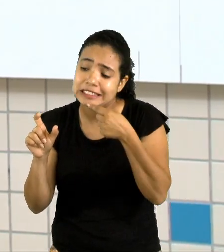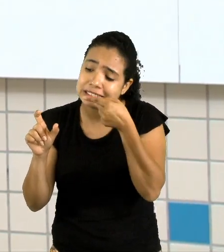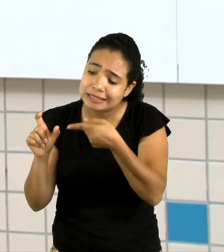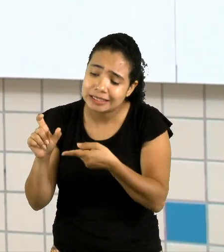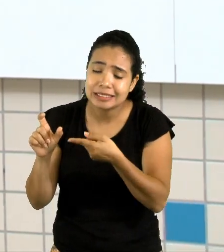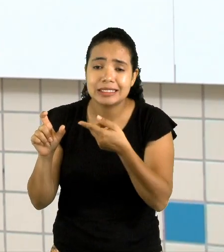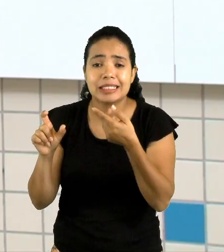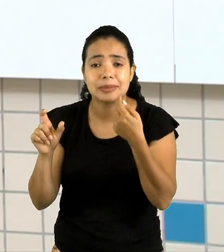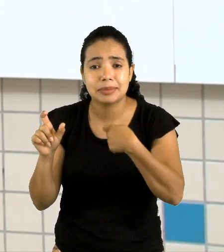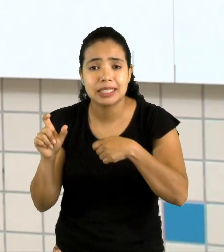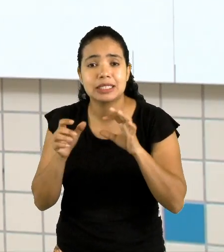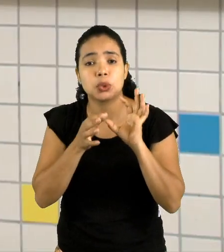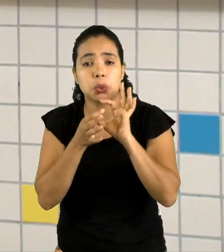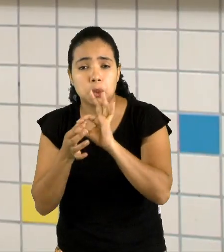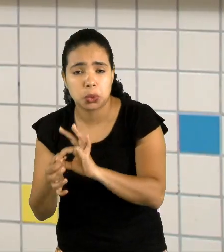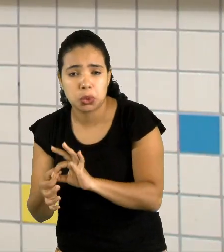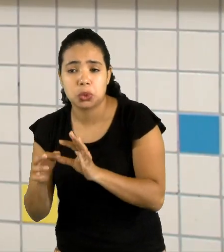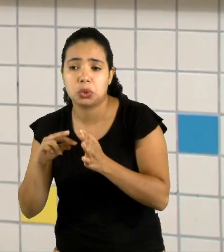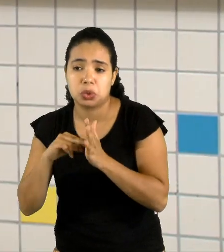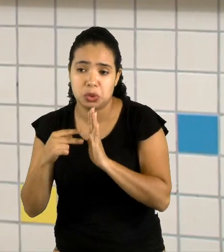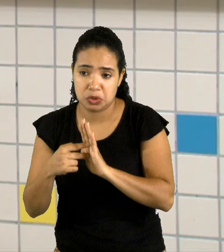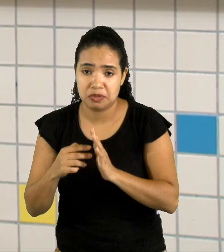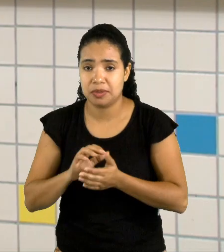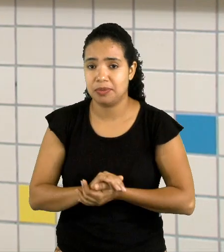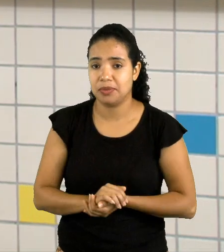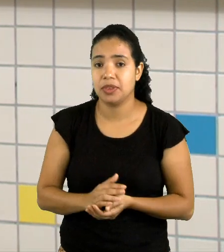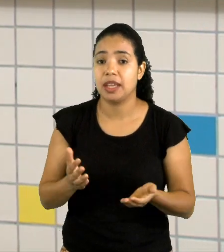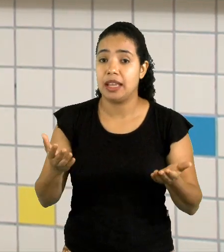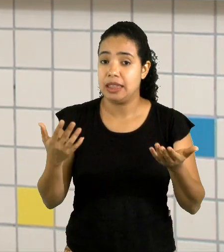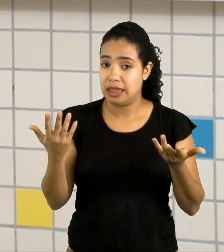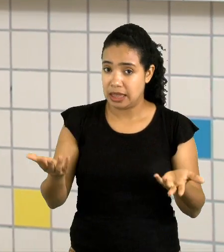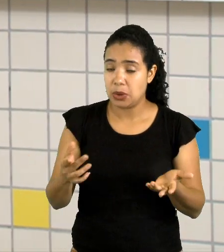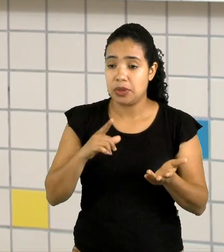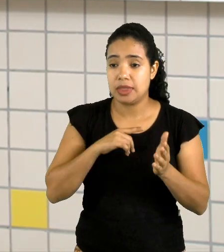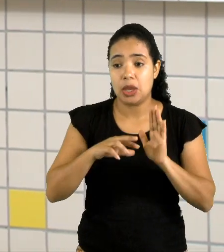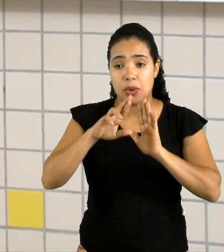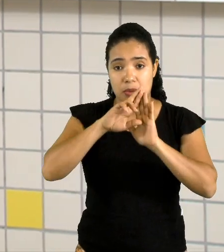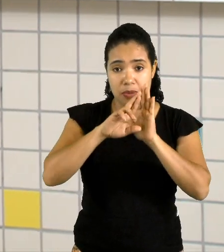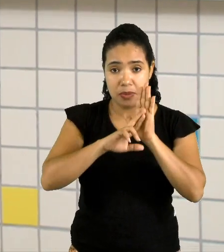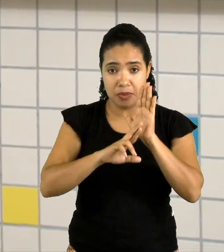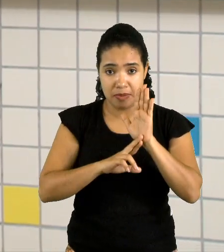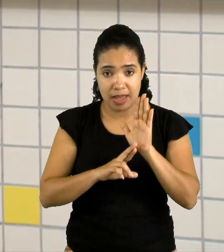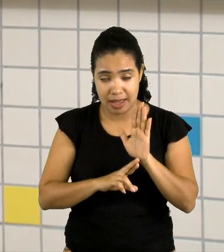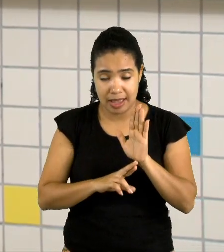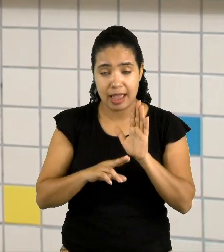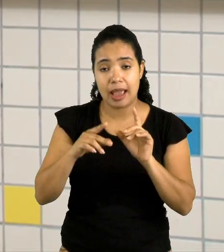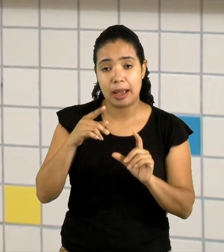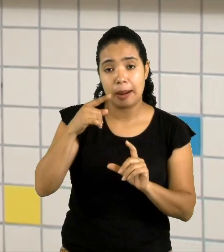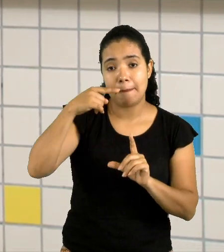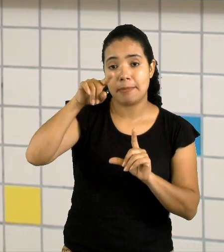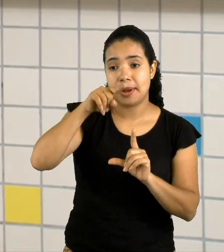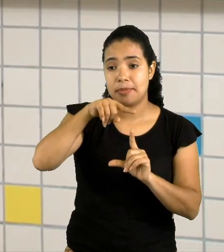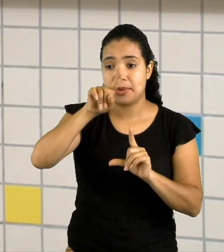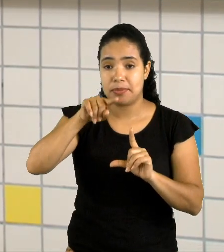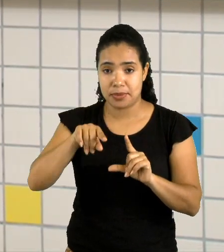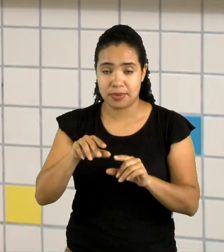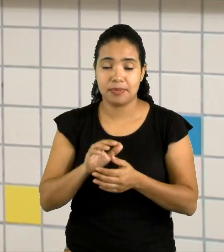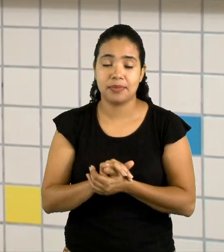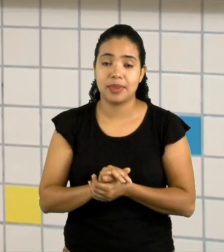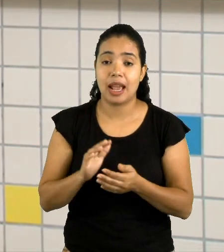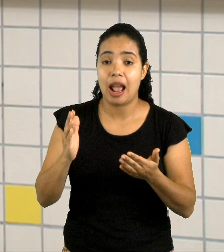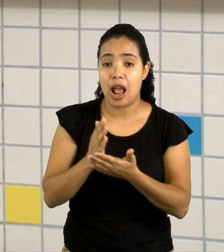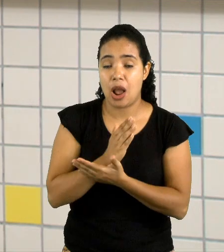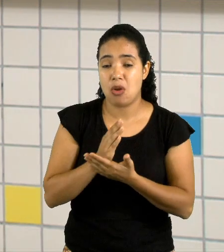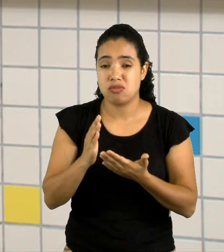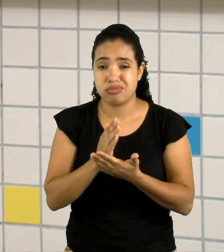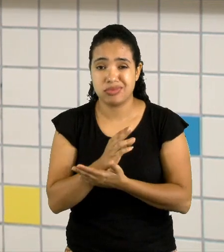para que ele tenha significado. Construímos uma regra de acentuação para essas palavras. Vimos que nem todos os